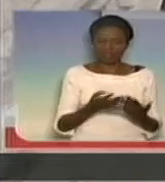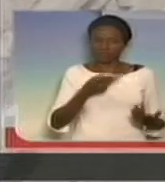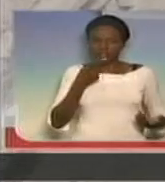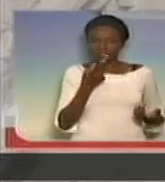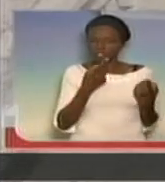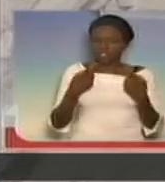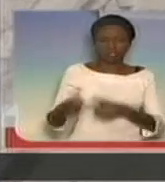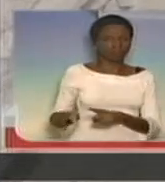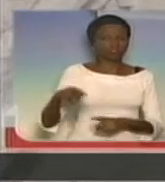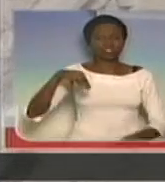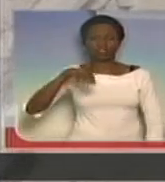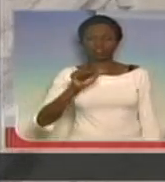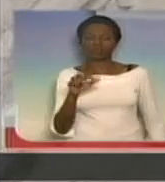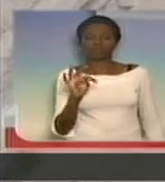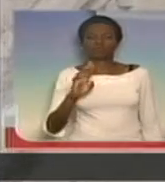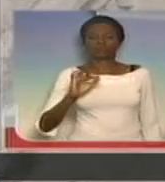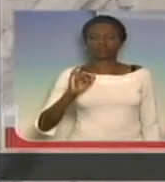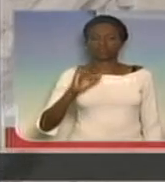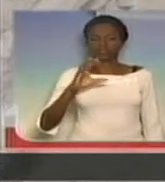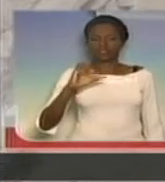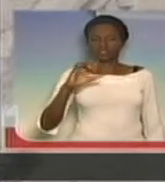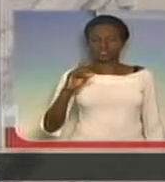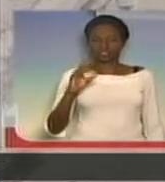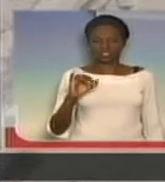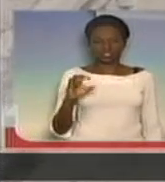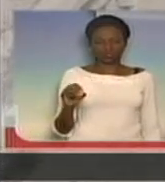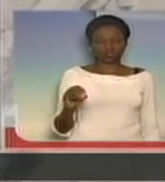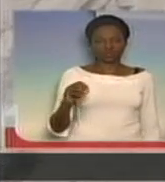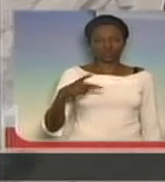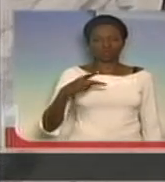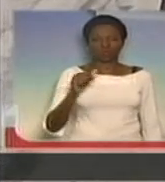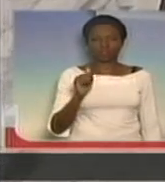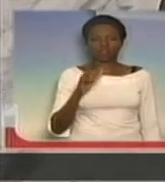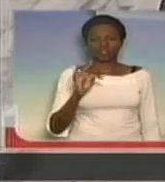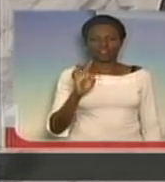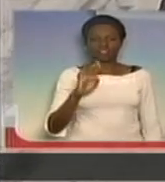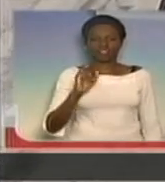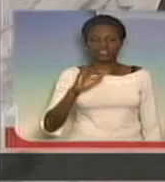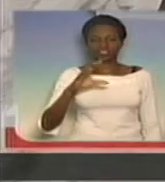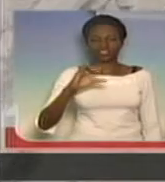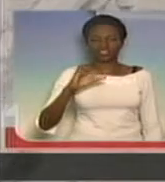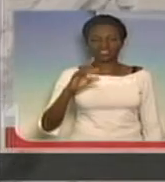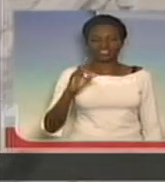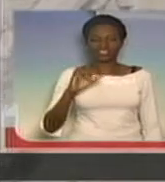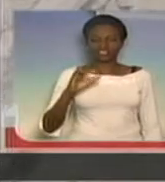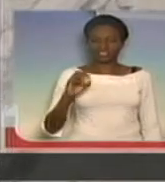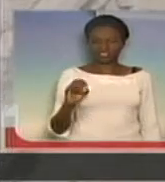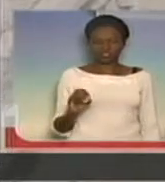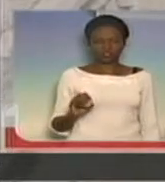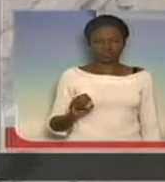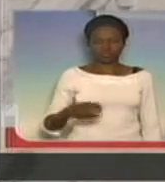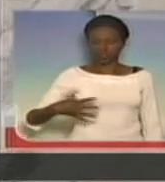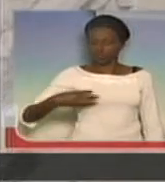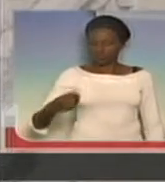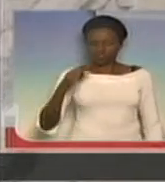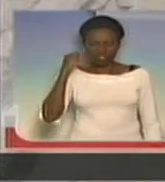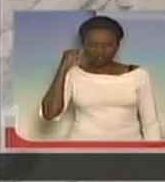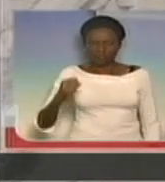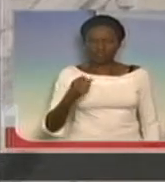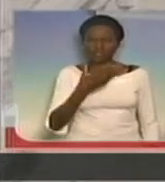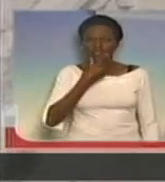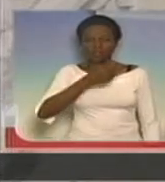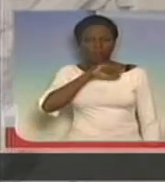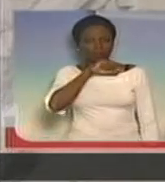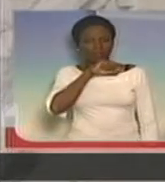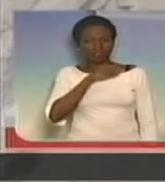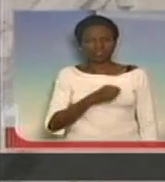no matricídio, no patercídio, enfim, todos os tipos de sídio que vocês lembrarem aí. Filho mata pai, pai mata filho e por